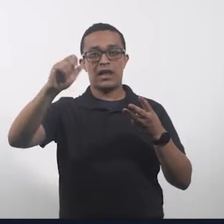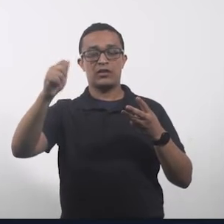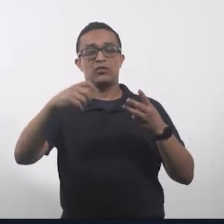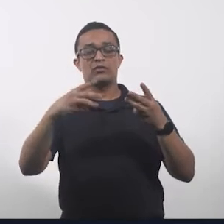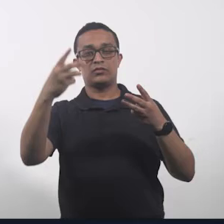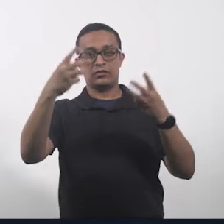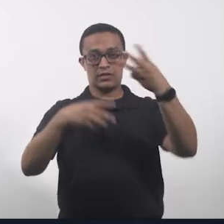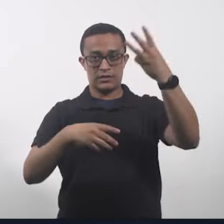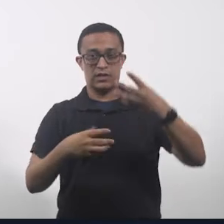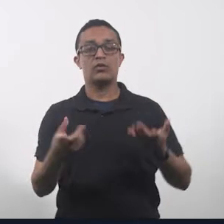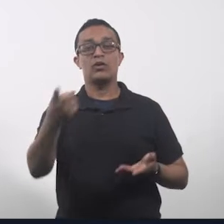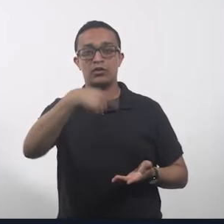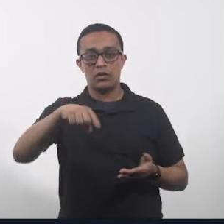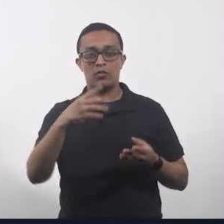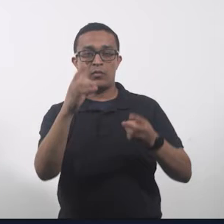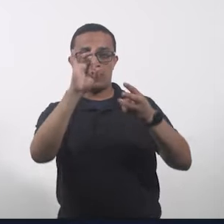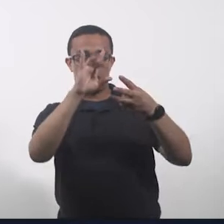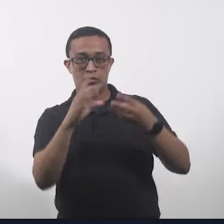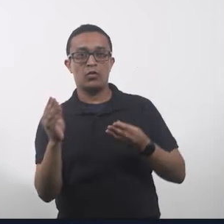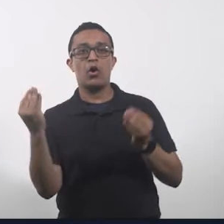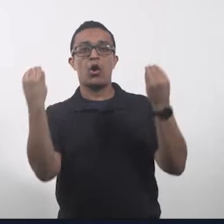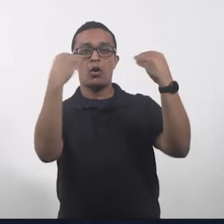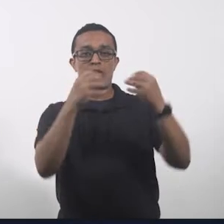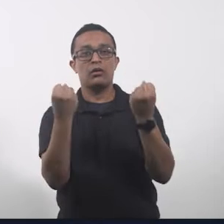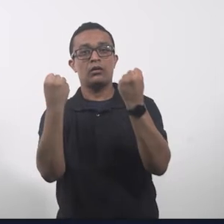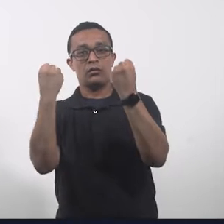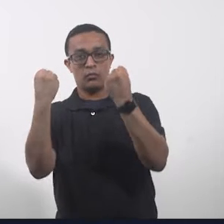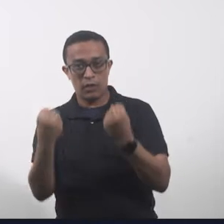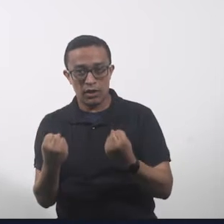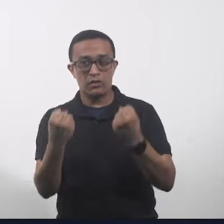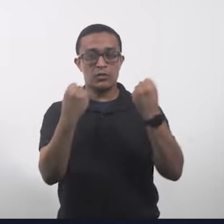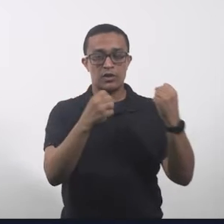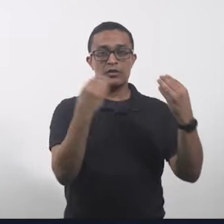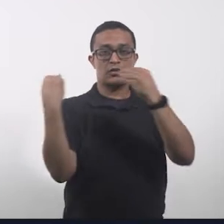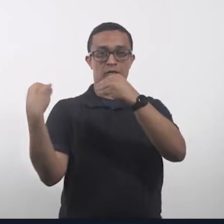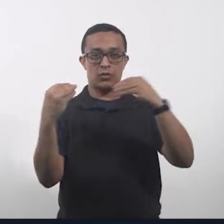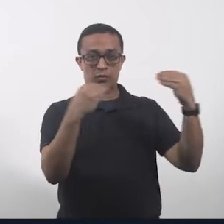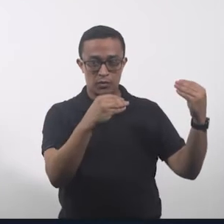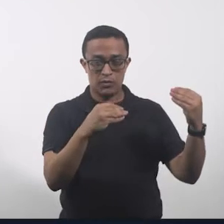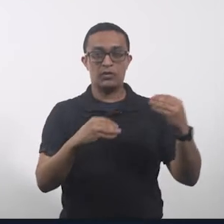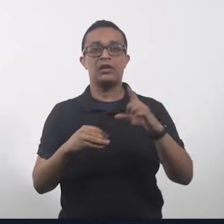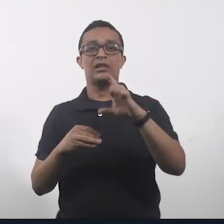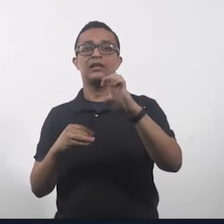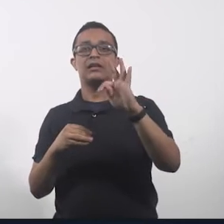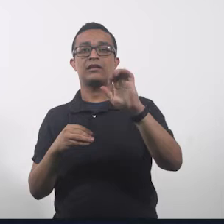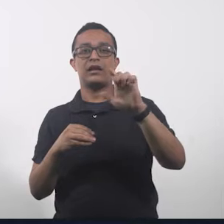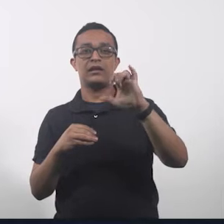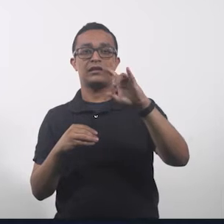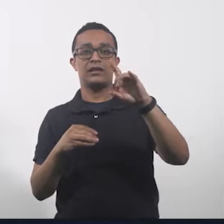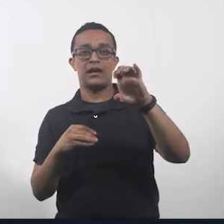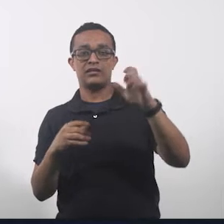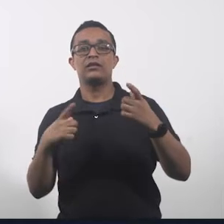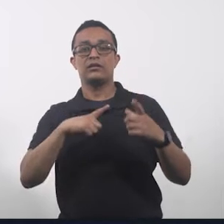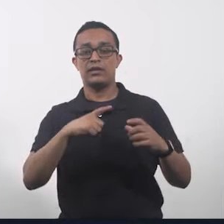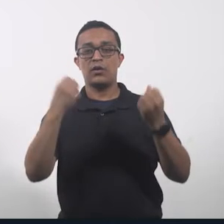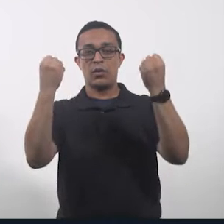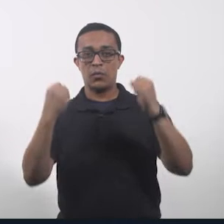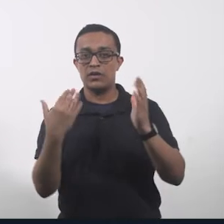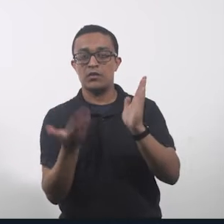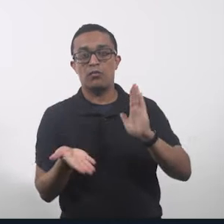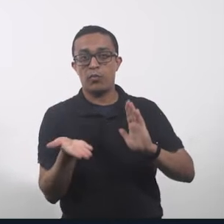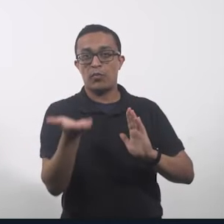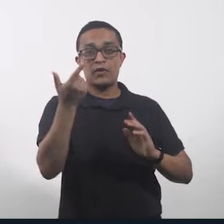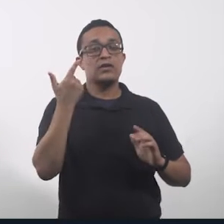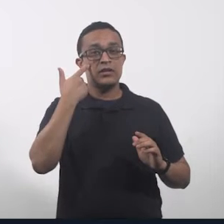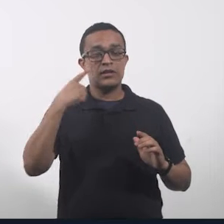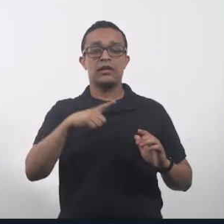também atribuímos, então, pesos para esses indicadores, sendo que a letalidade tem um peso maior, né, já que nós estamos vendo uma fotografia da